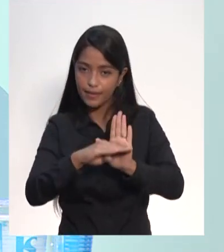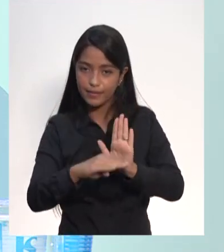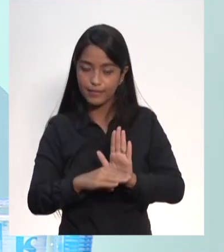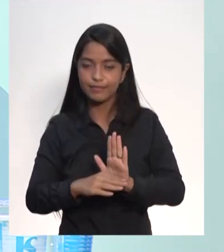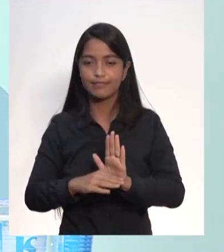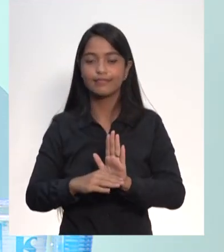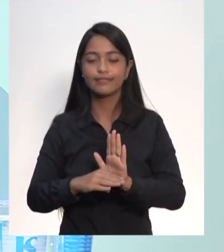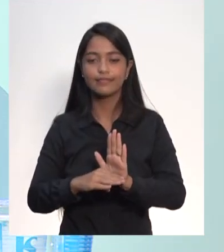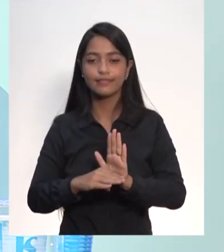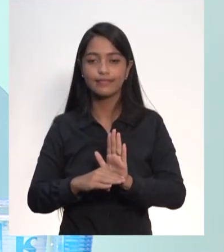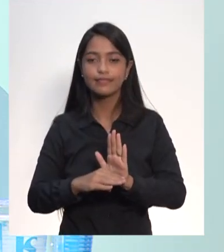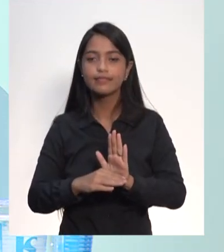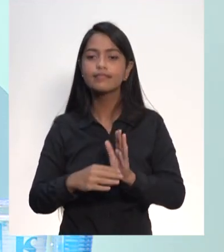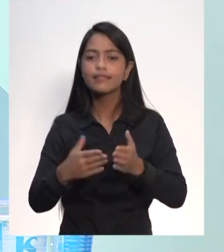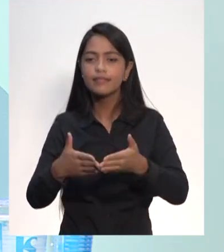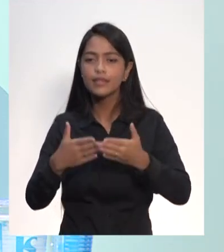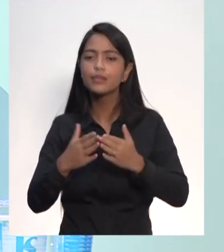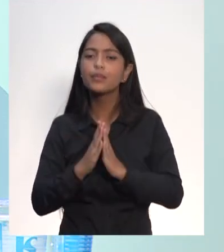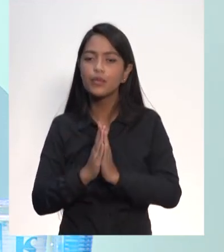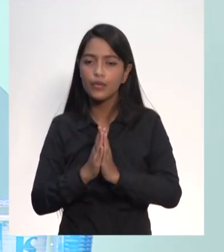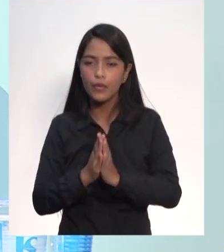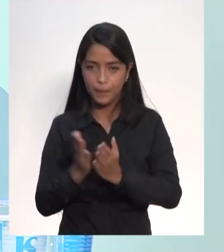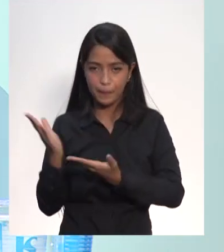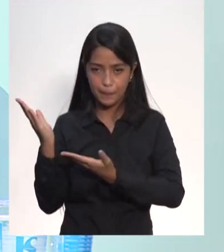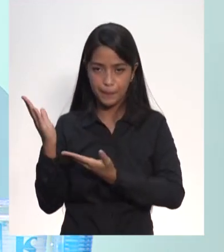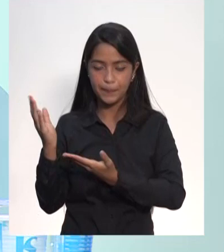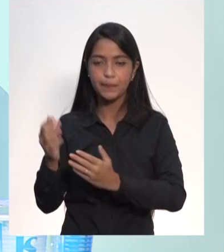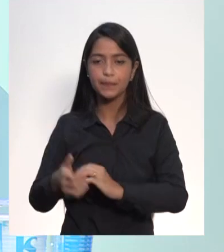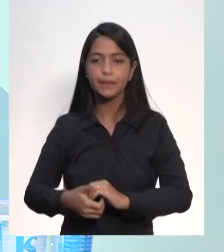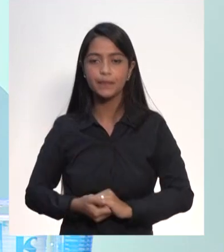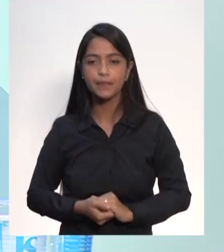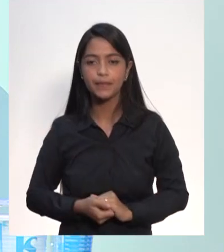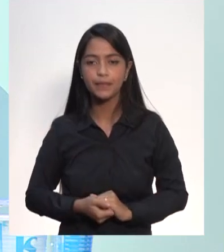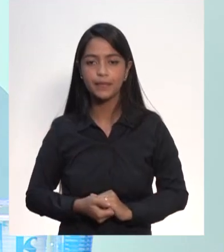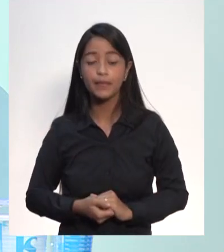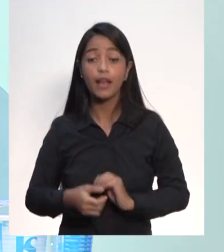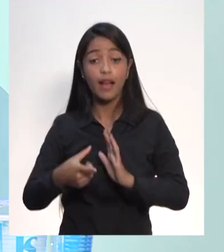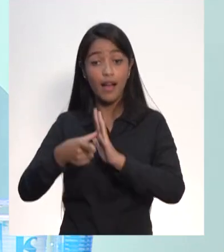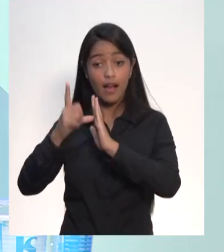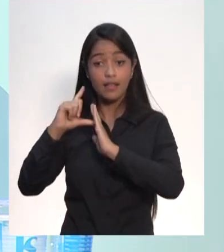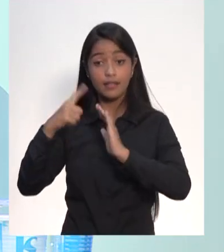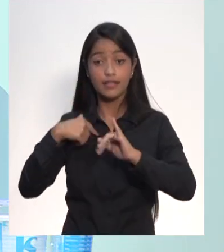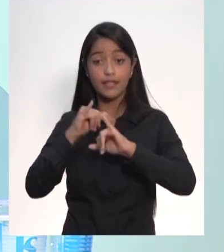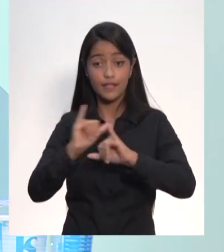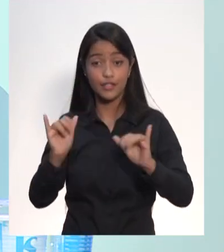a tela, por favor. E como eu disse na minha fala inicial,